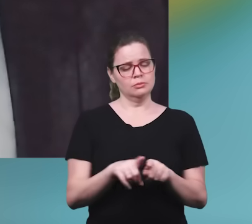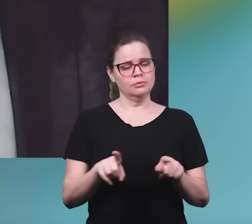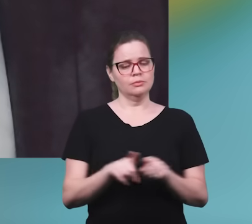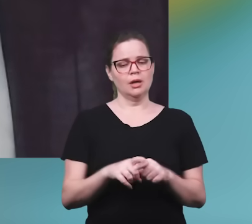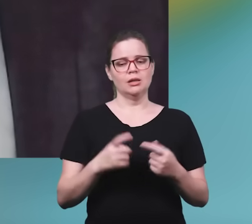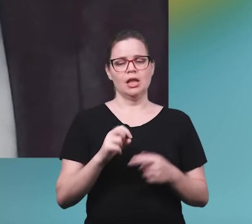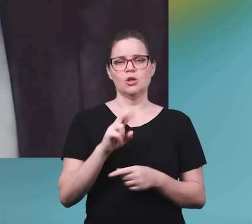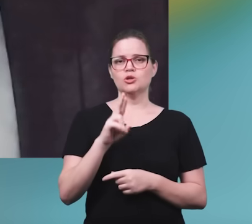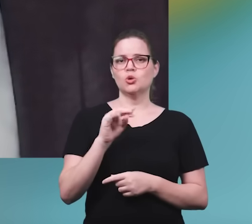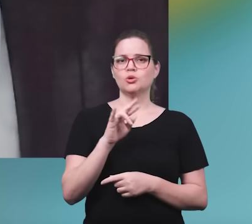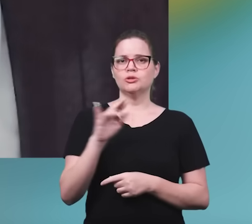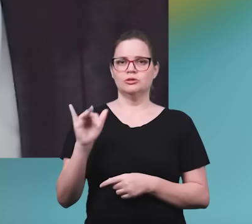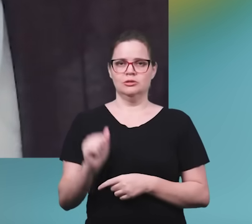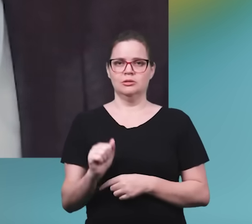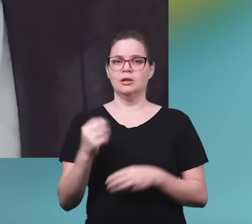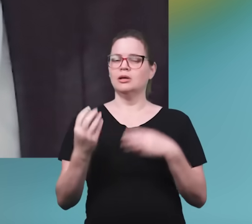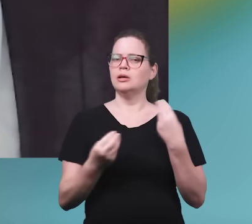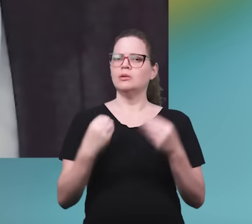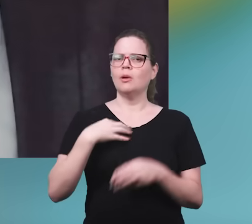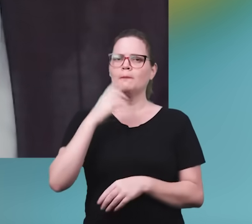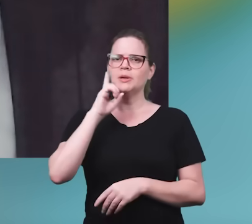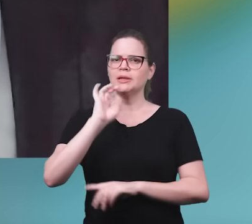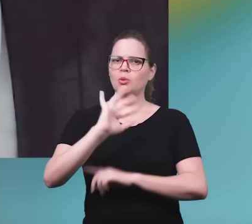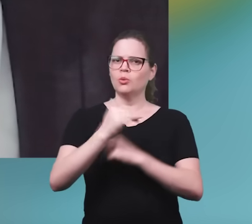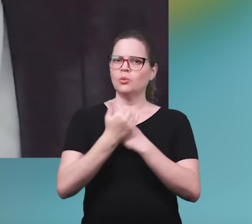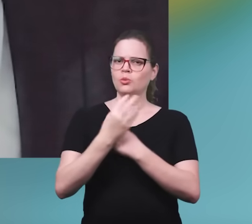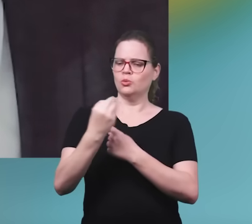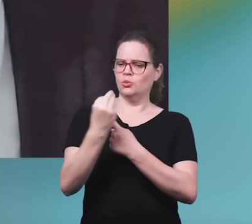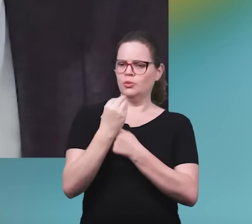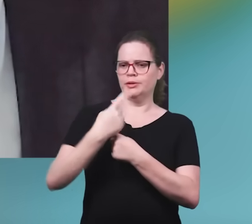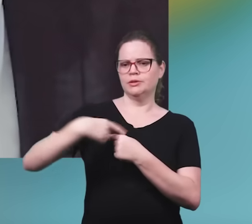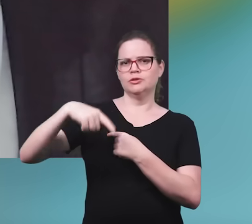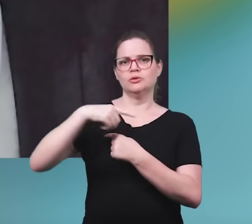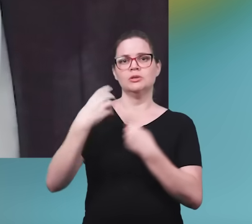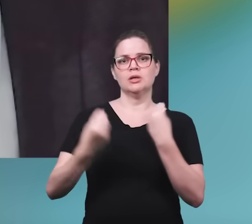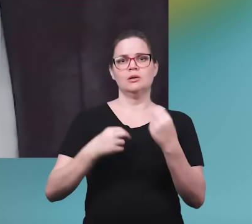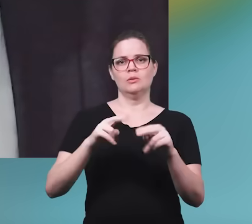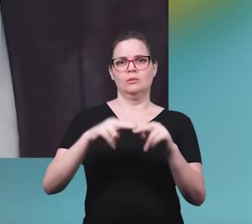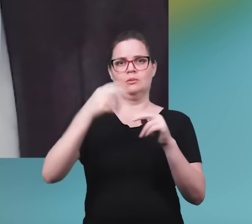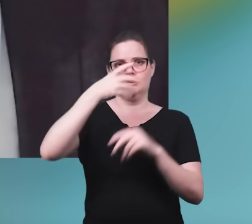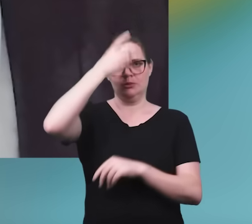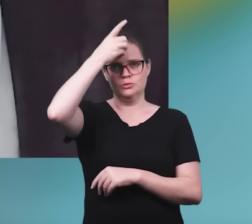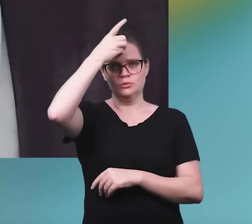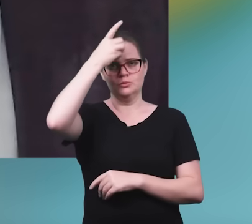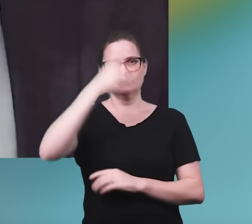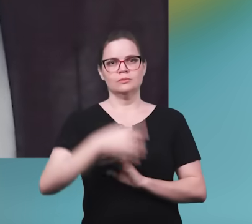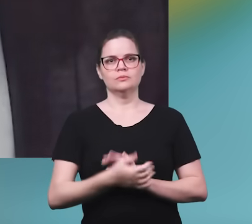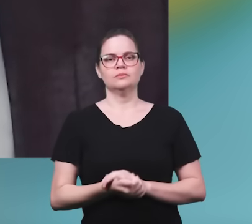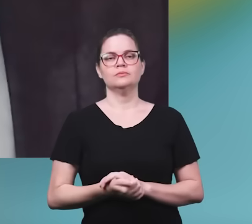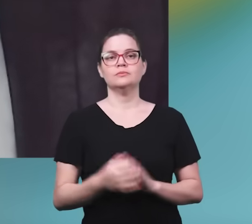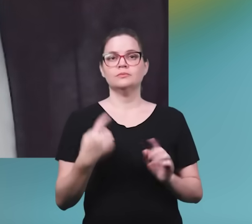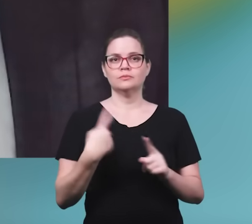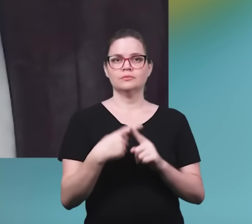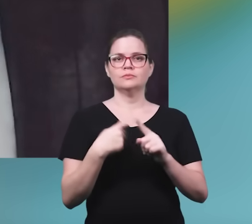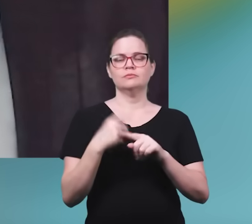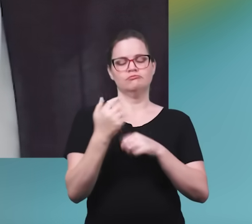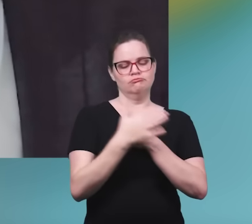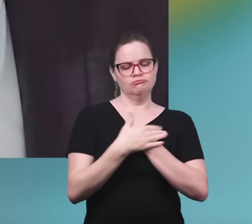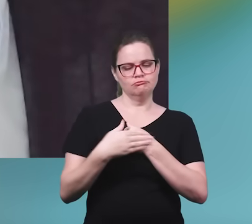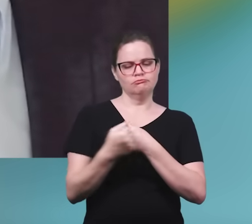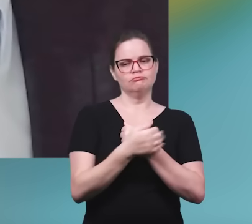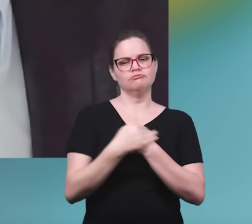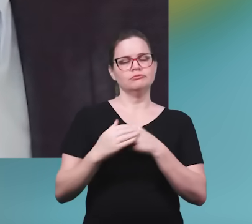E uma das formas que ele assim faz, ele demonstra isso, é através dos dons espirituais, que nos traz